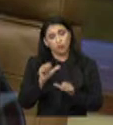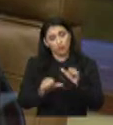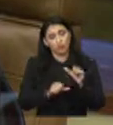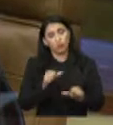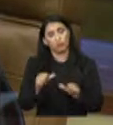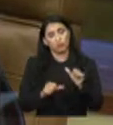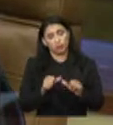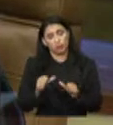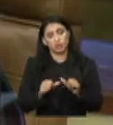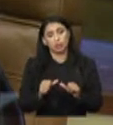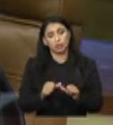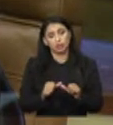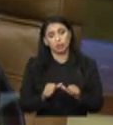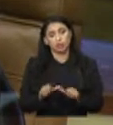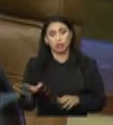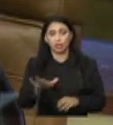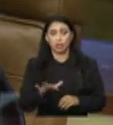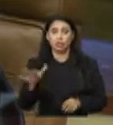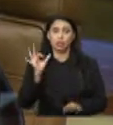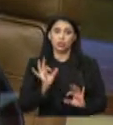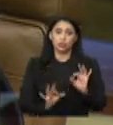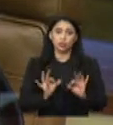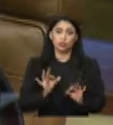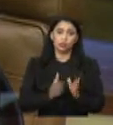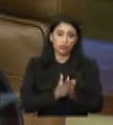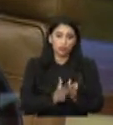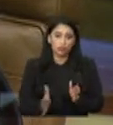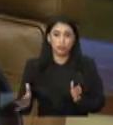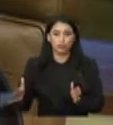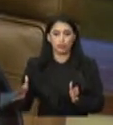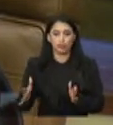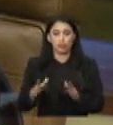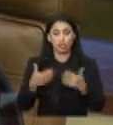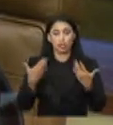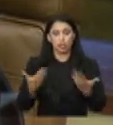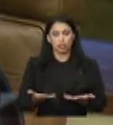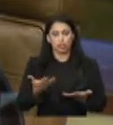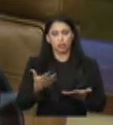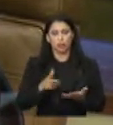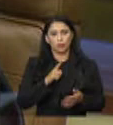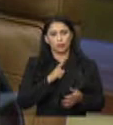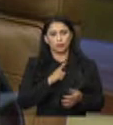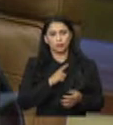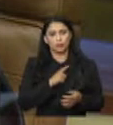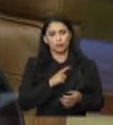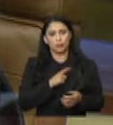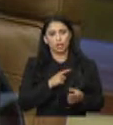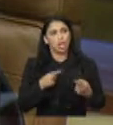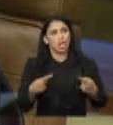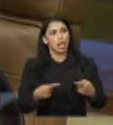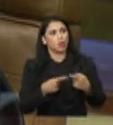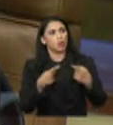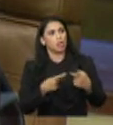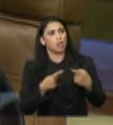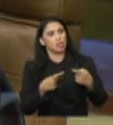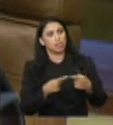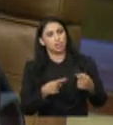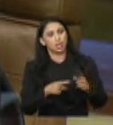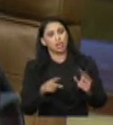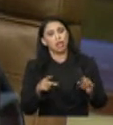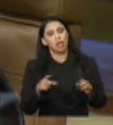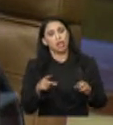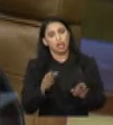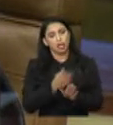de si mesmo mundo jurídico portanto ao meu ver reconhecer e retribuir tividade da nova lei de improbidade